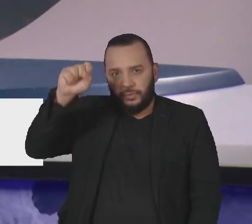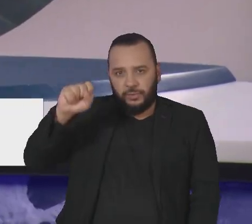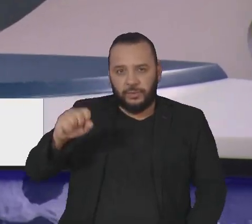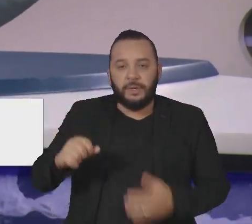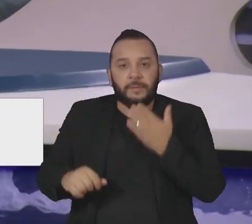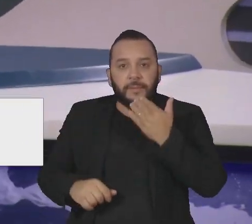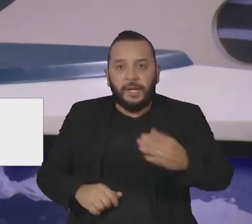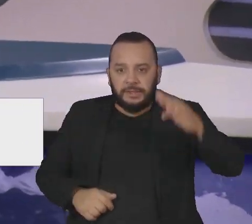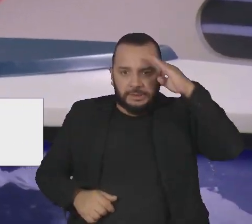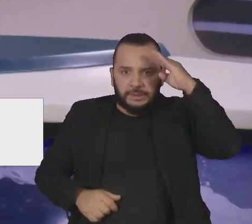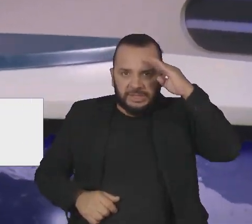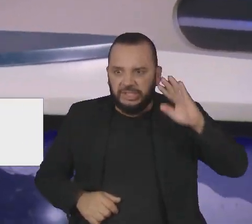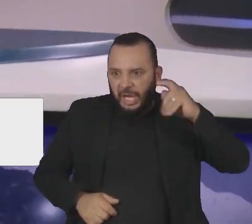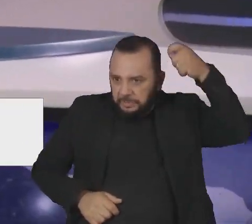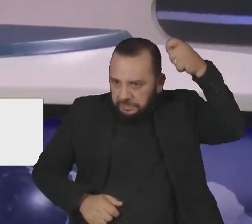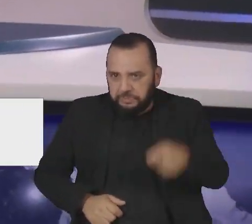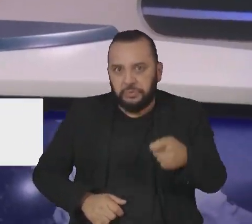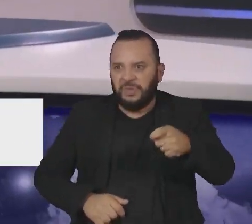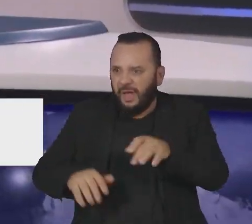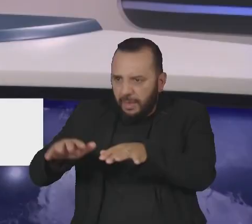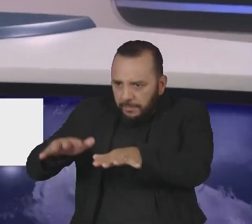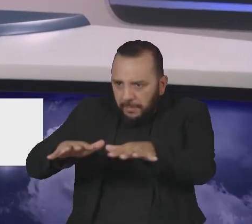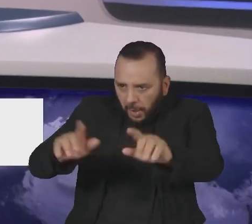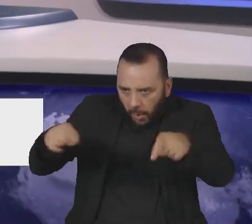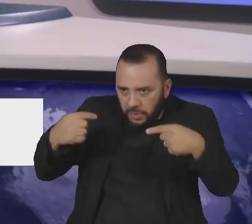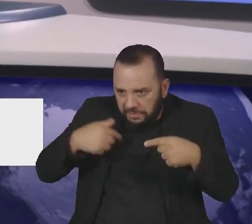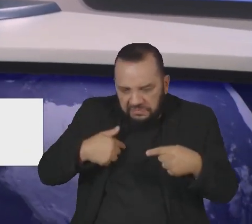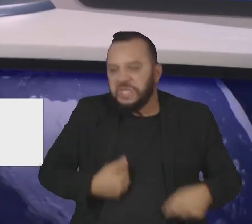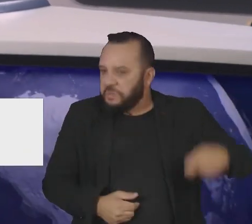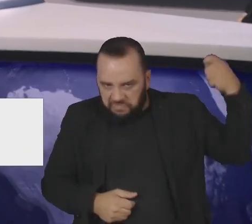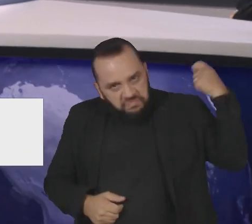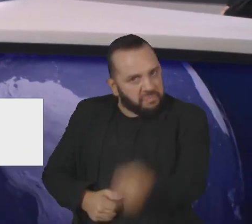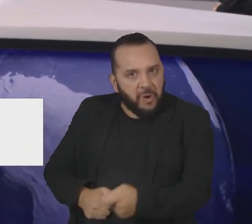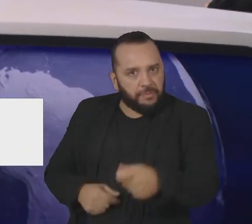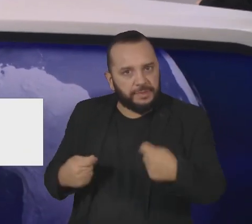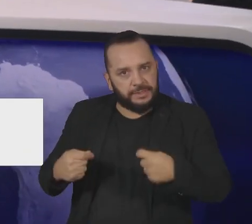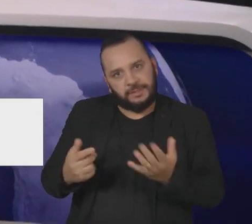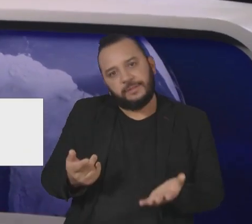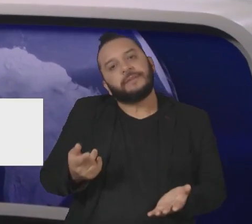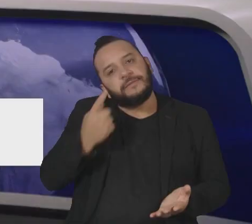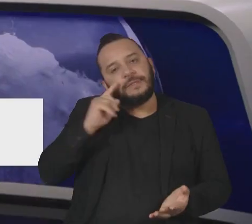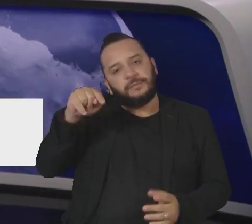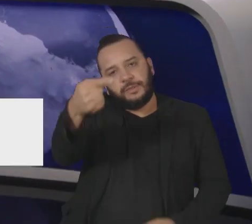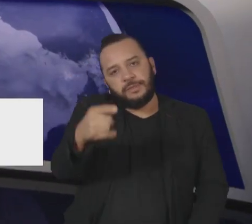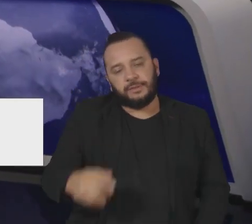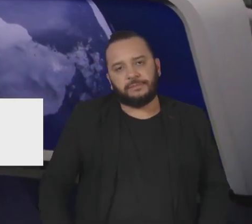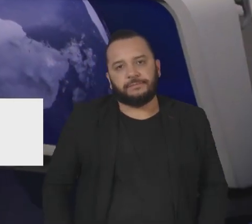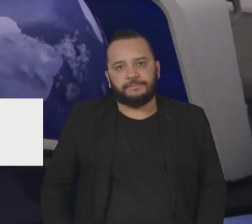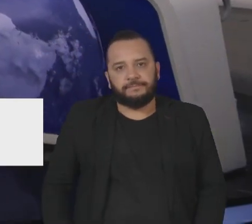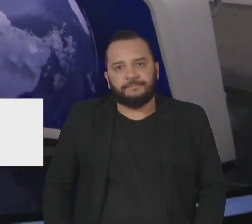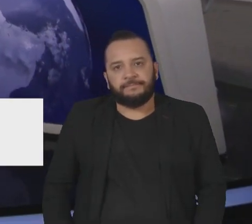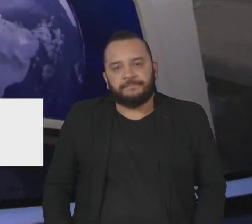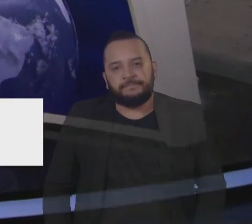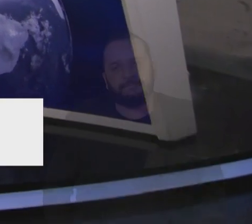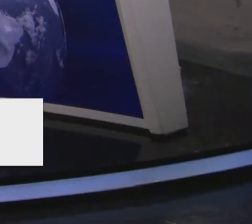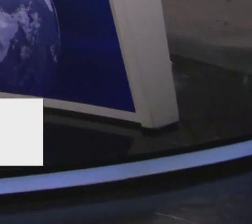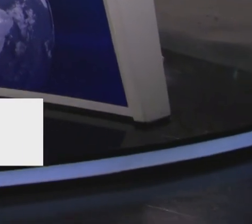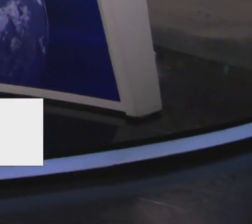das forças de segurança contra protestos após sua reeleição. Nós voltamos em instantes.